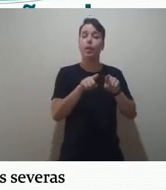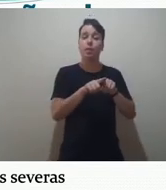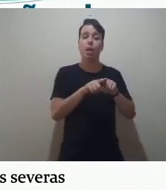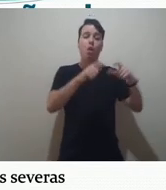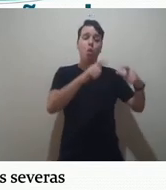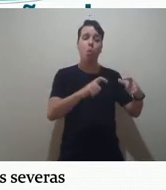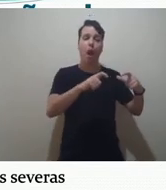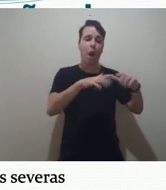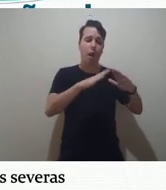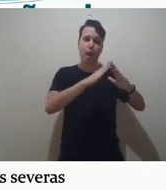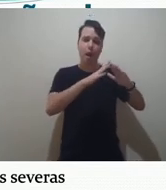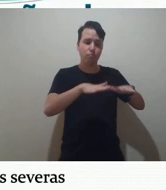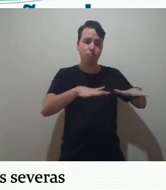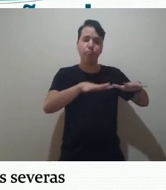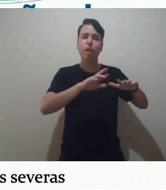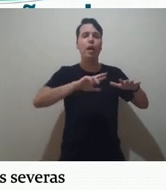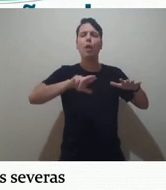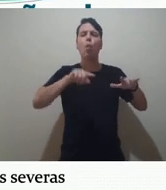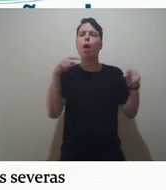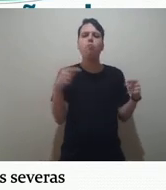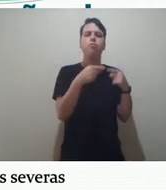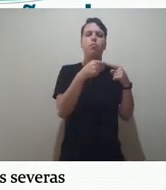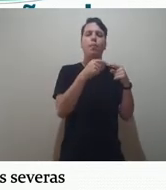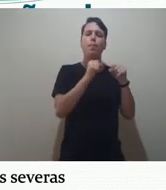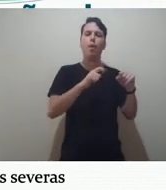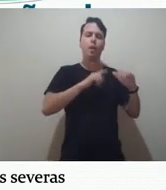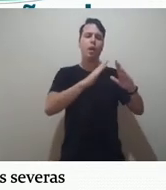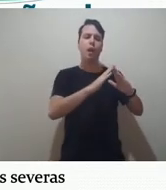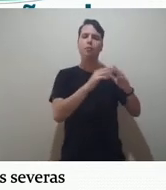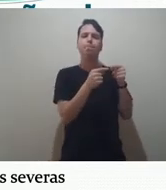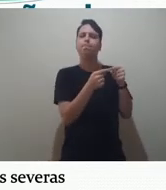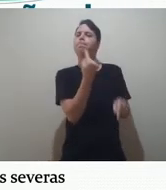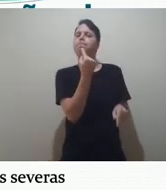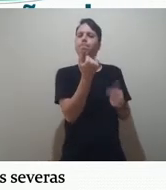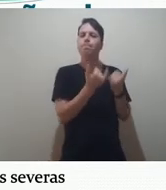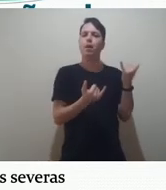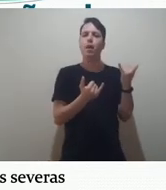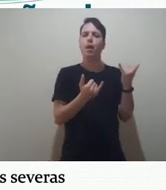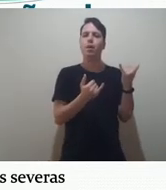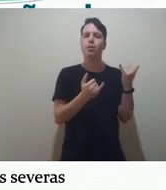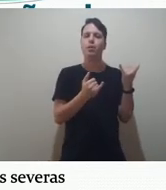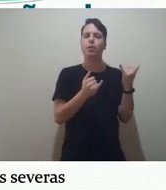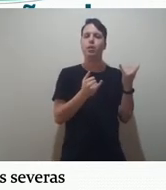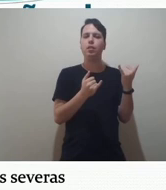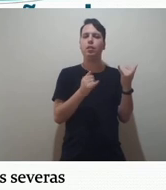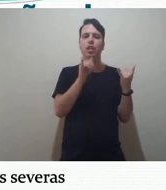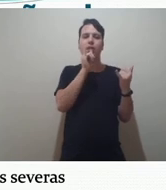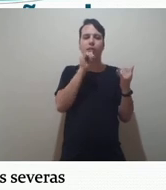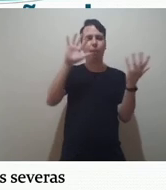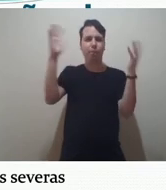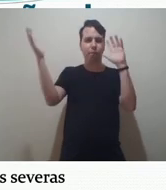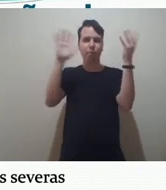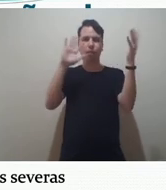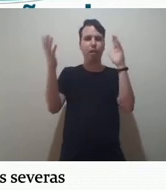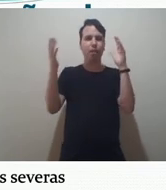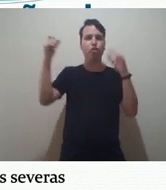vivem, ou seja, esse ambiente é inadequado e também o animal pode ter um abrigo inadequado que não proteja